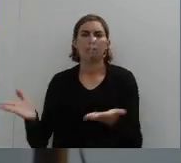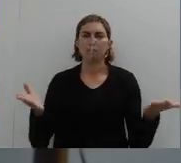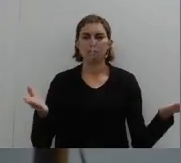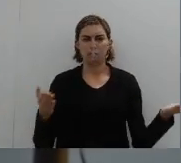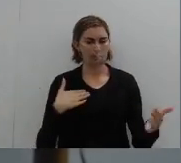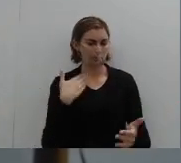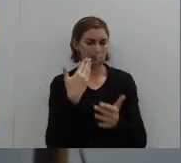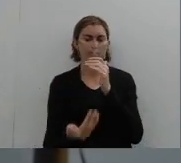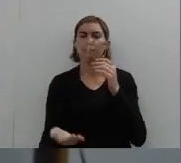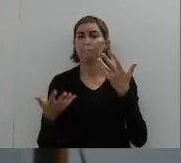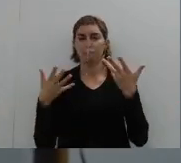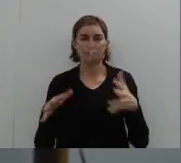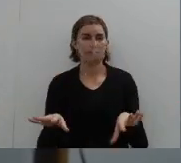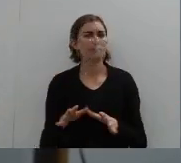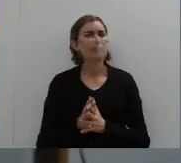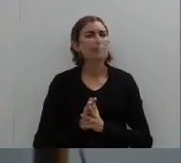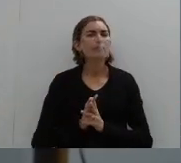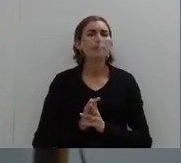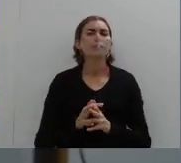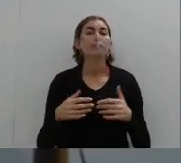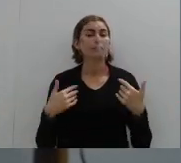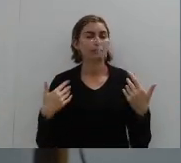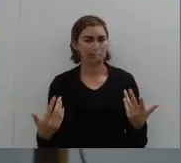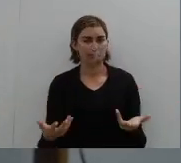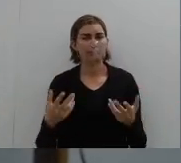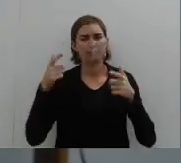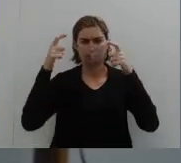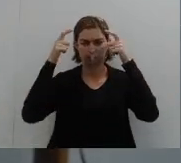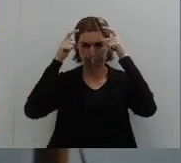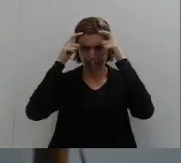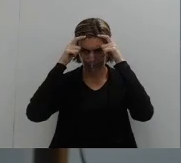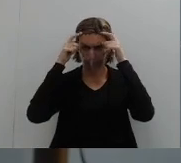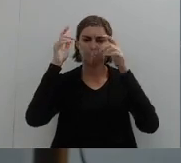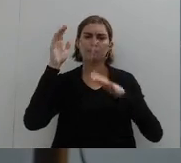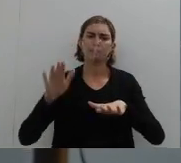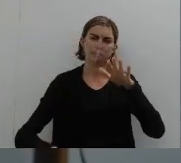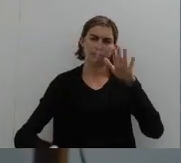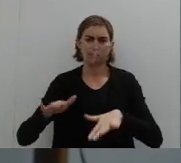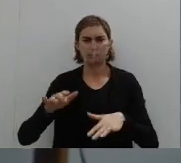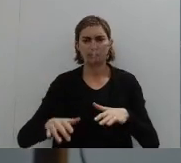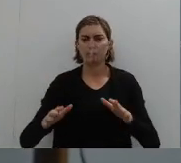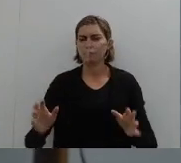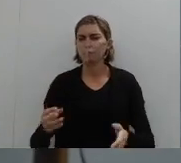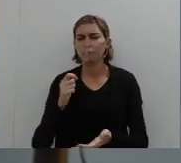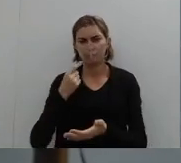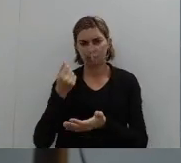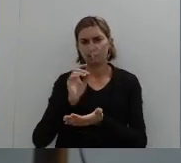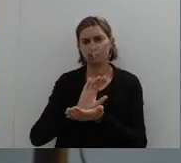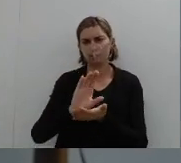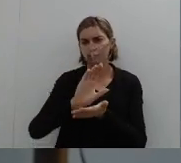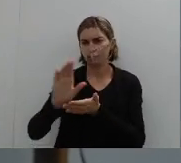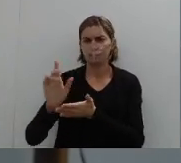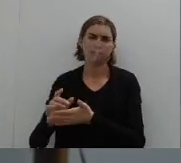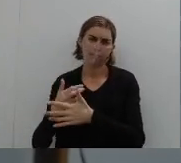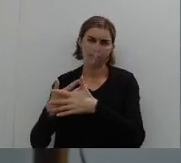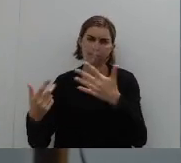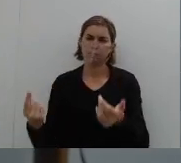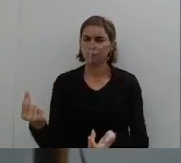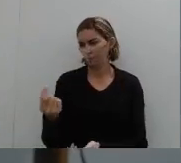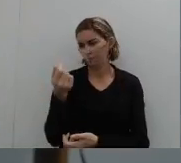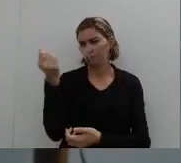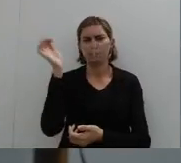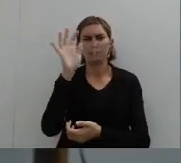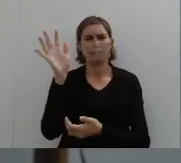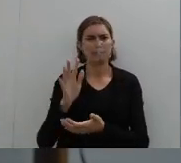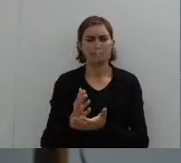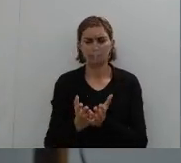povo. Então, mas aí, os reis, geralmente, eles ofereciam grandes quantias para